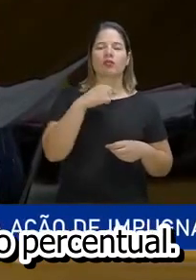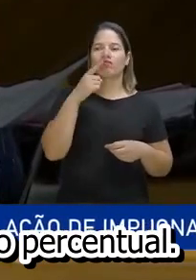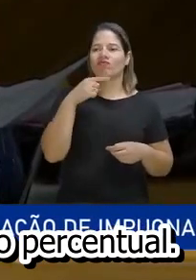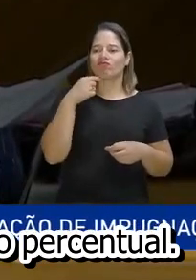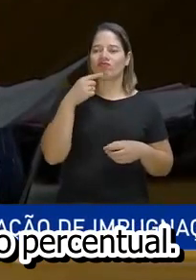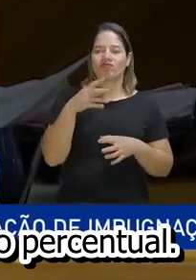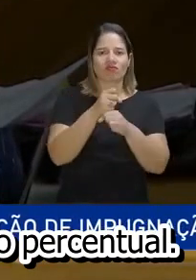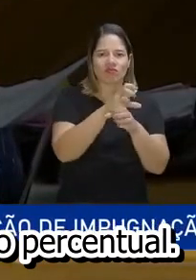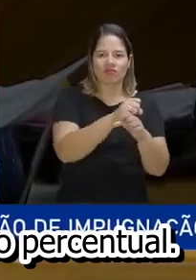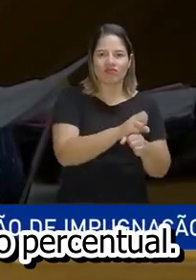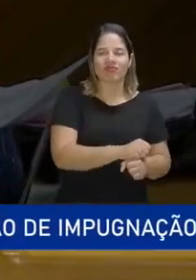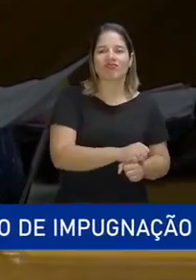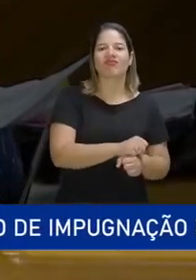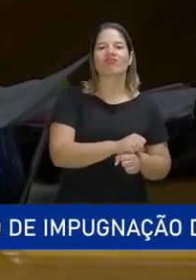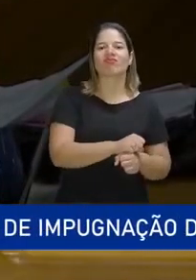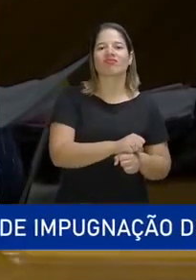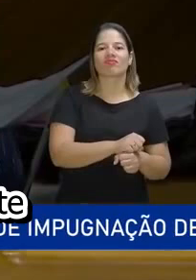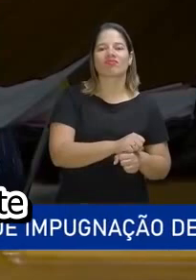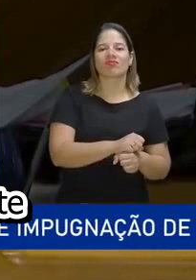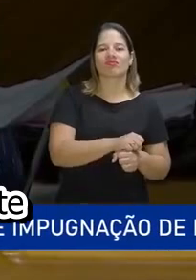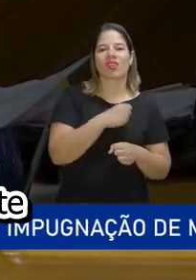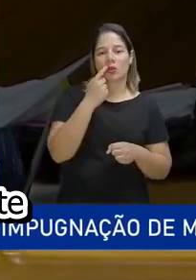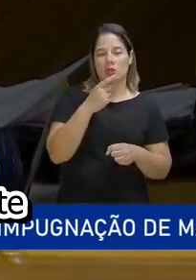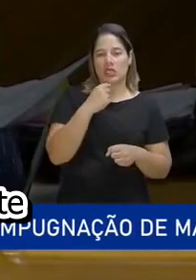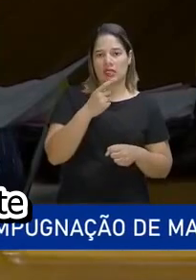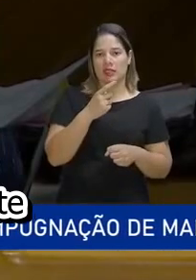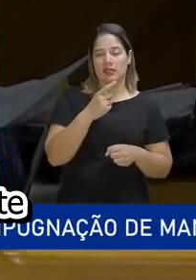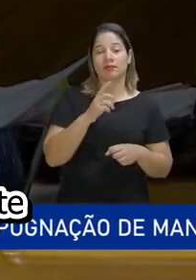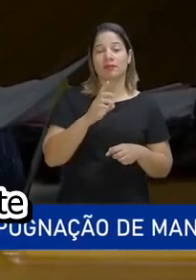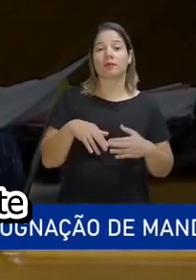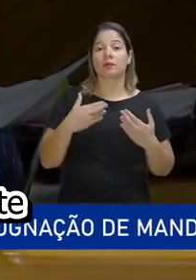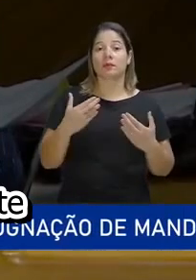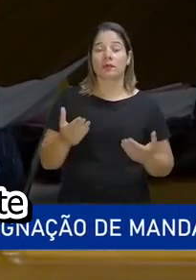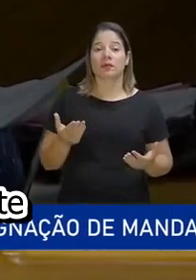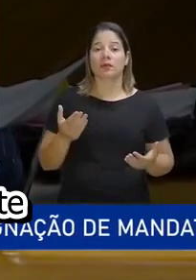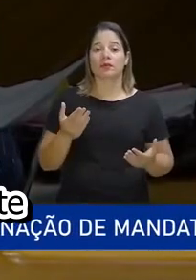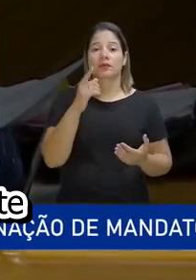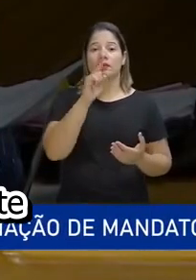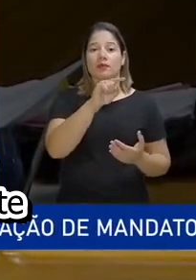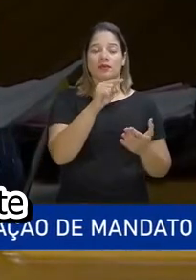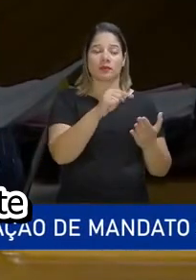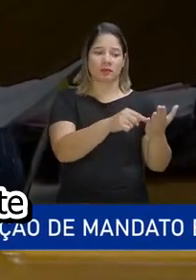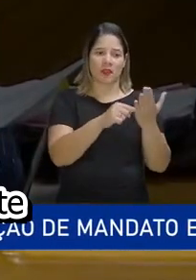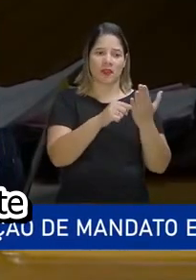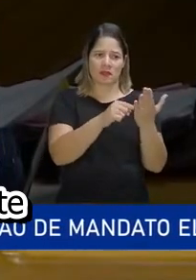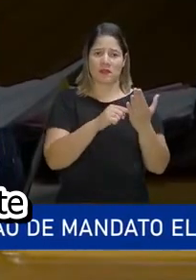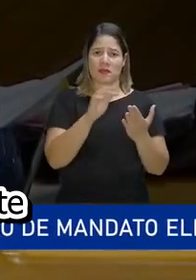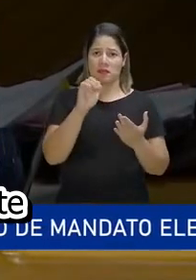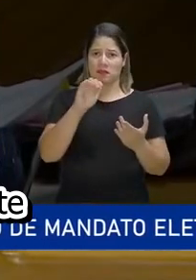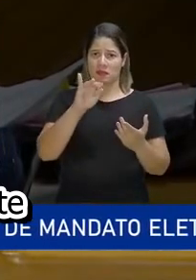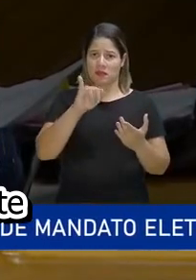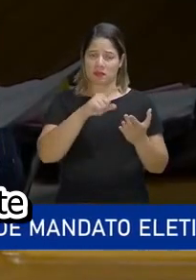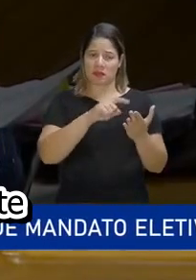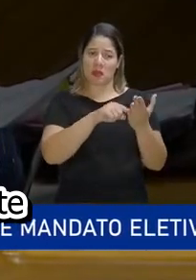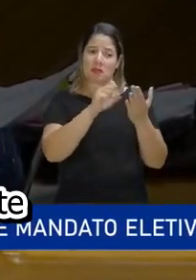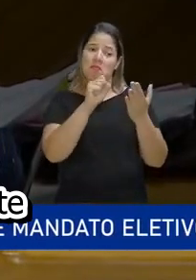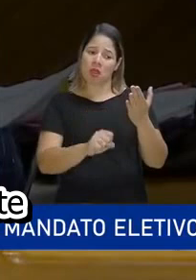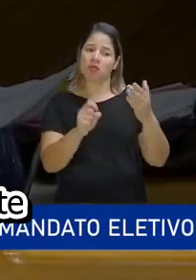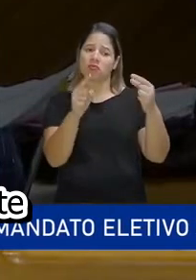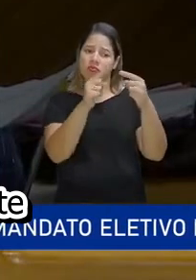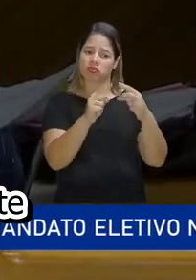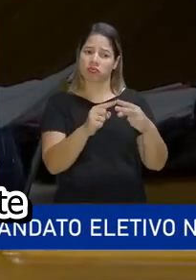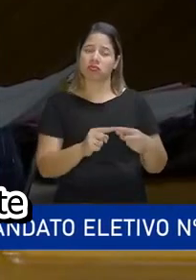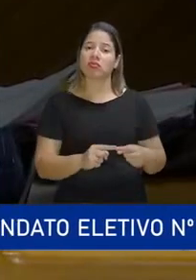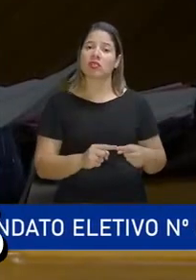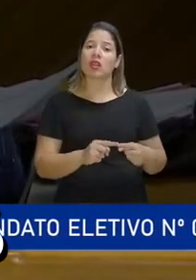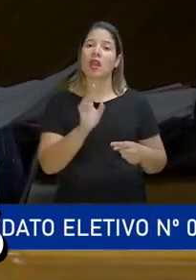o referido percentual. Assim, ainda que a tese defendida pelo agravante Fábio fosse acolhida, a vaga